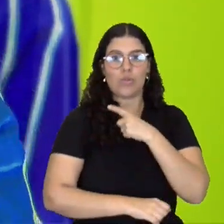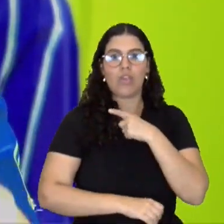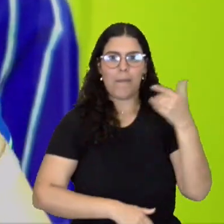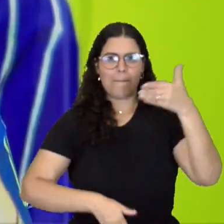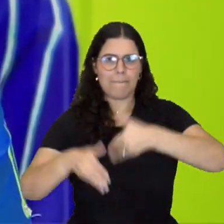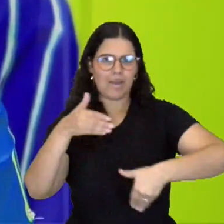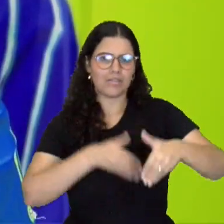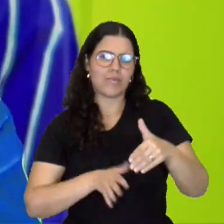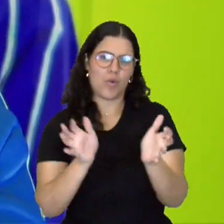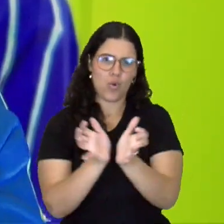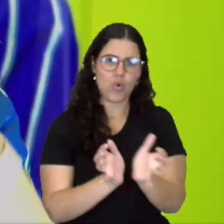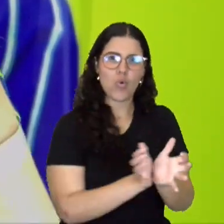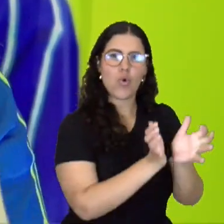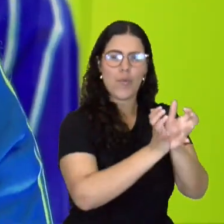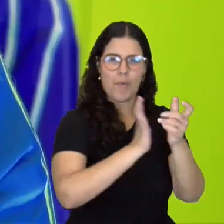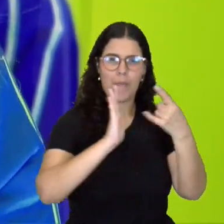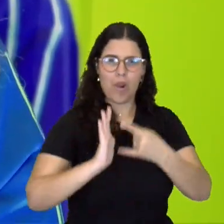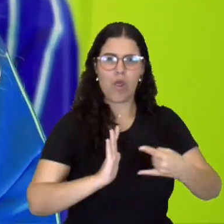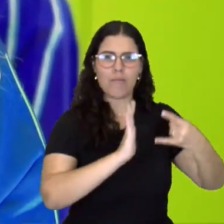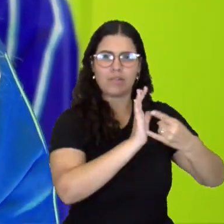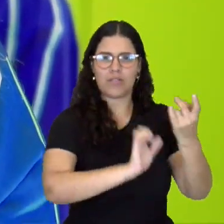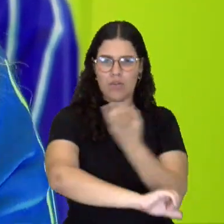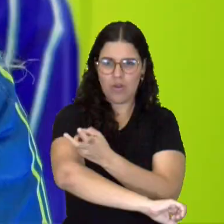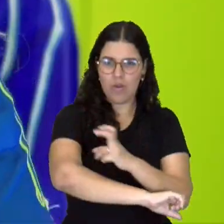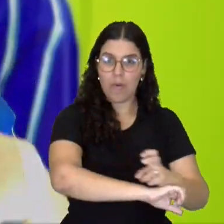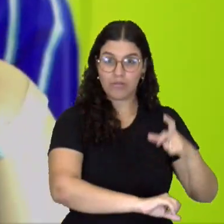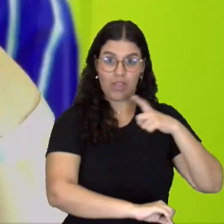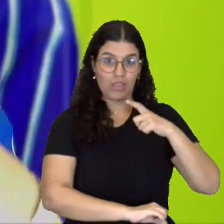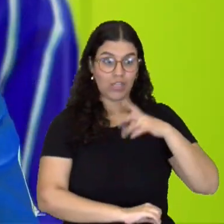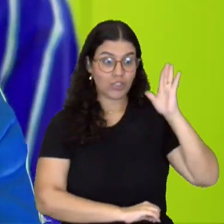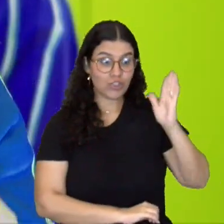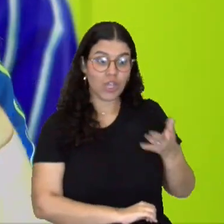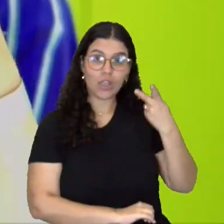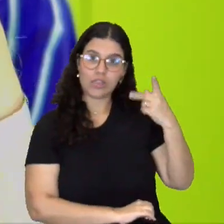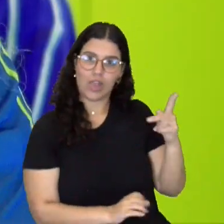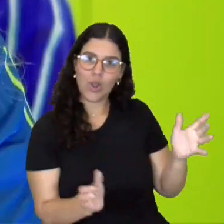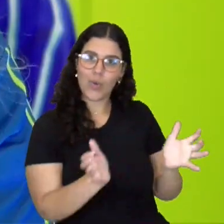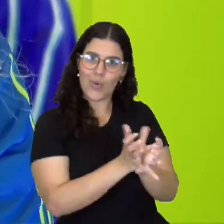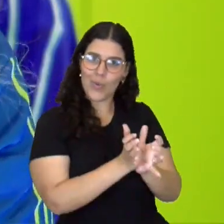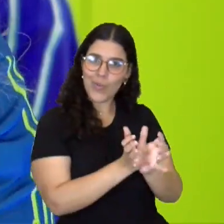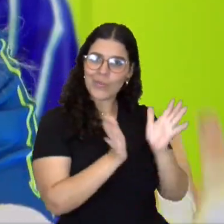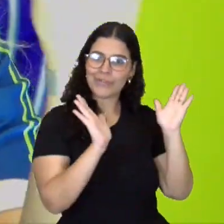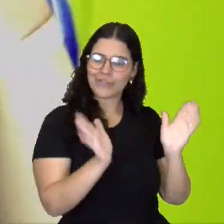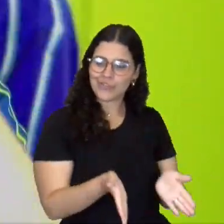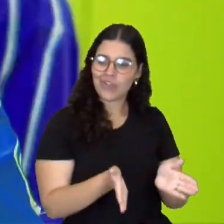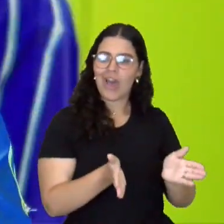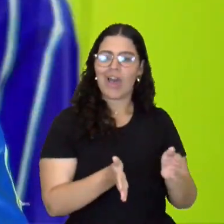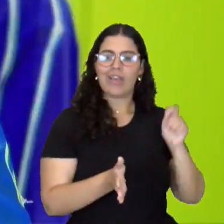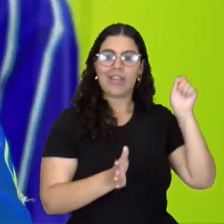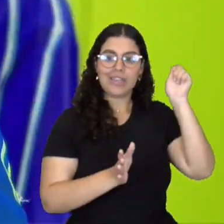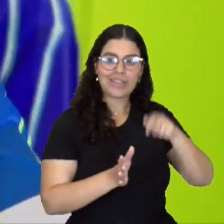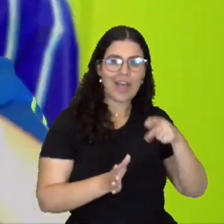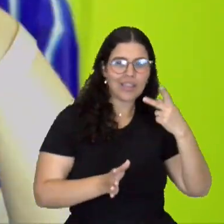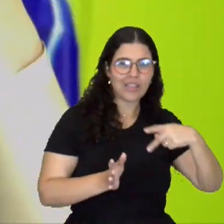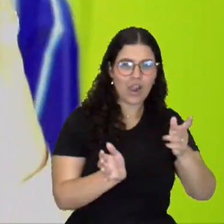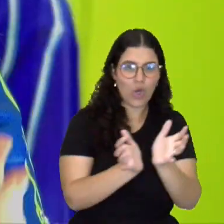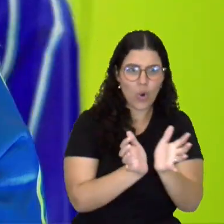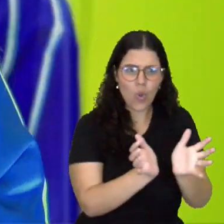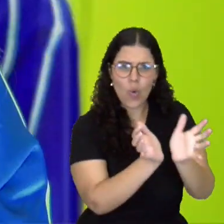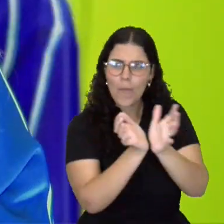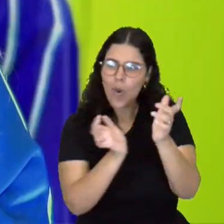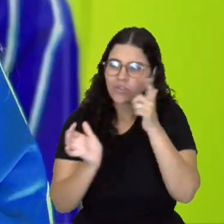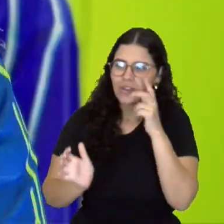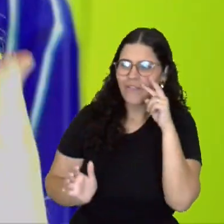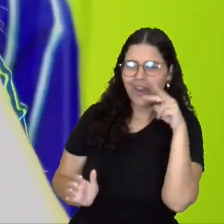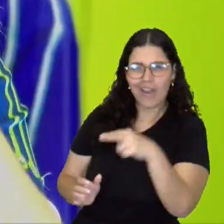Robótica, que chegam aqui já com suas equipes formadas e aqui eles já conseguem trocar figurinhas com equipes antigas. Também tem